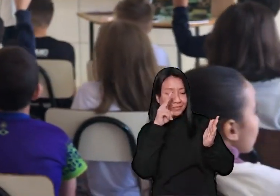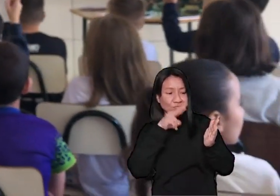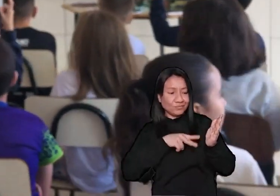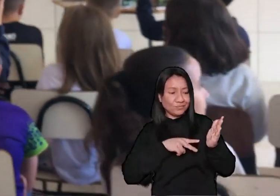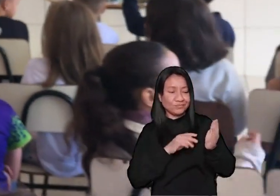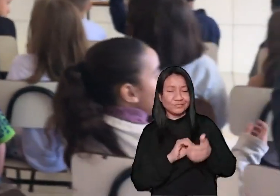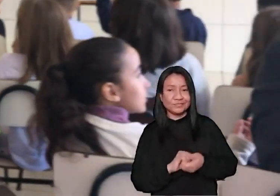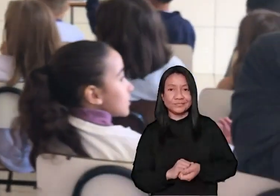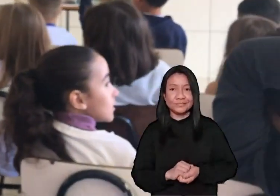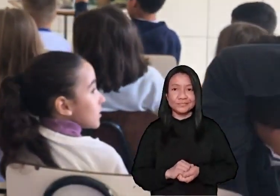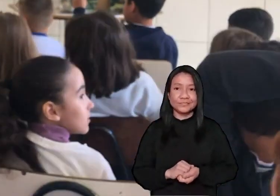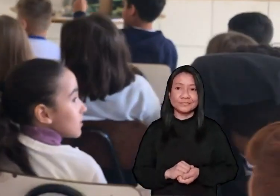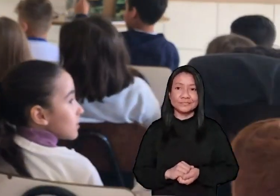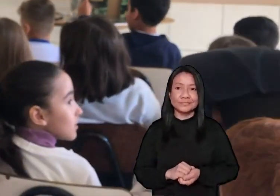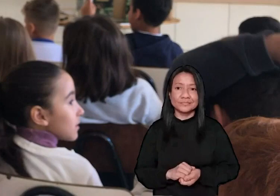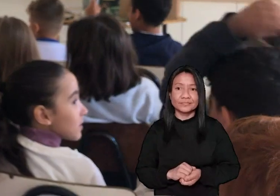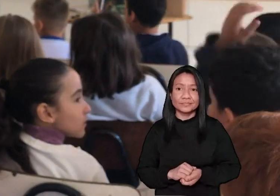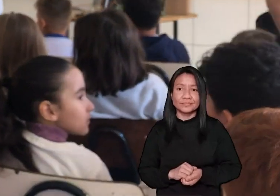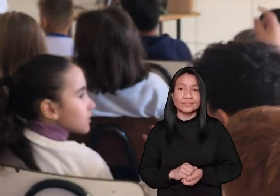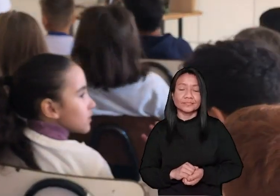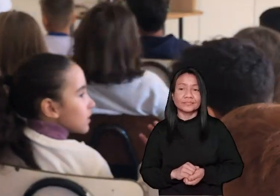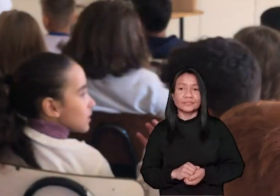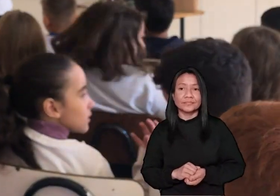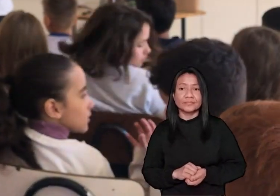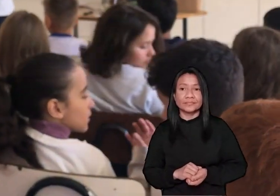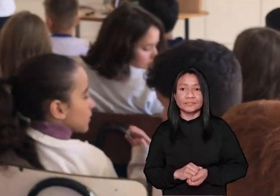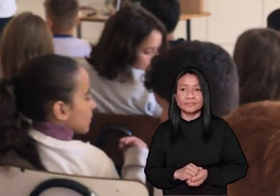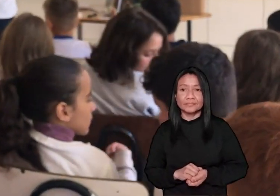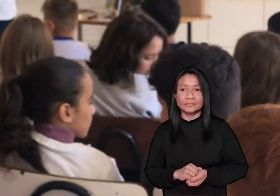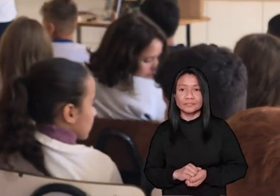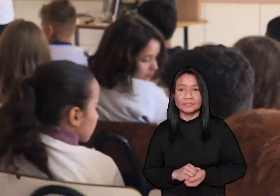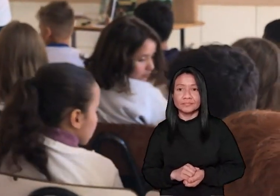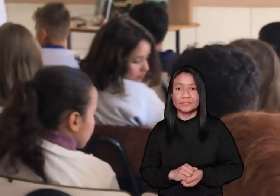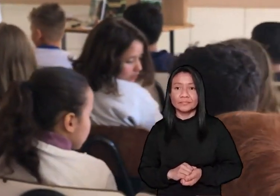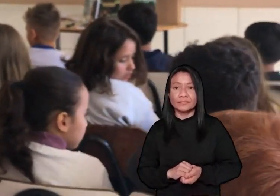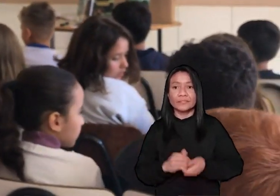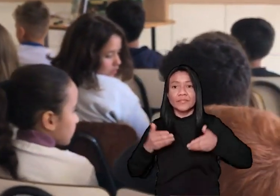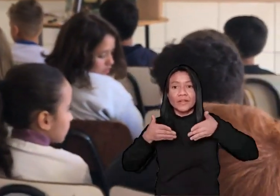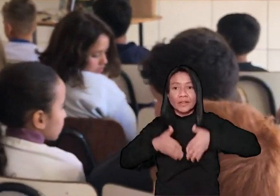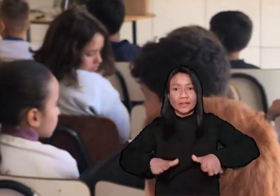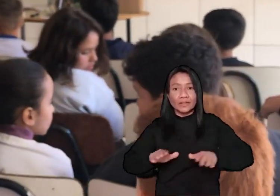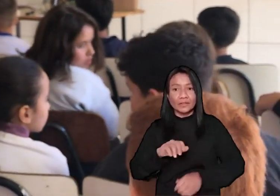faleceu. 18 de julho de 1896,